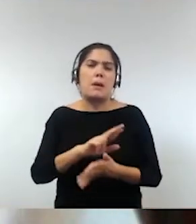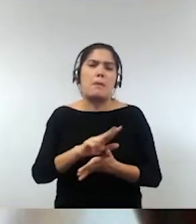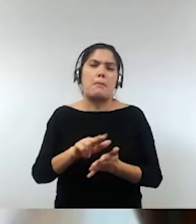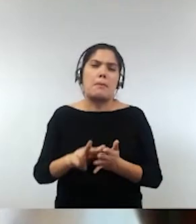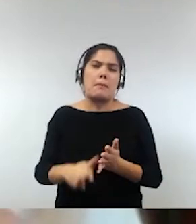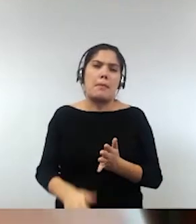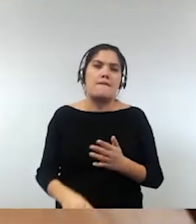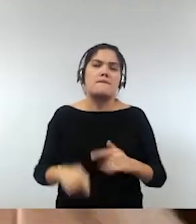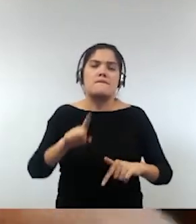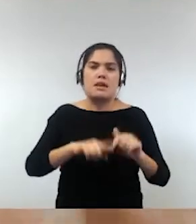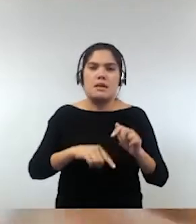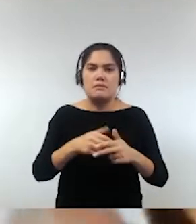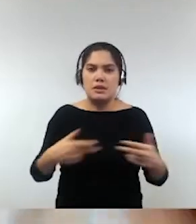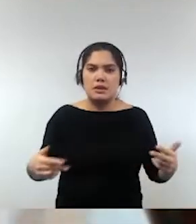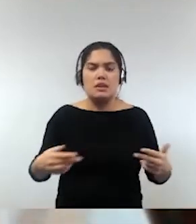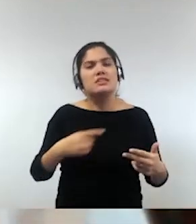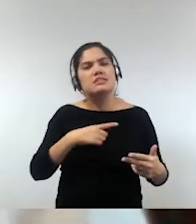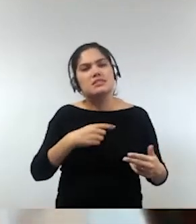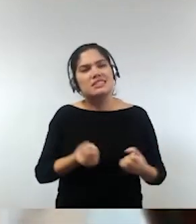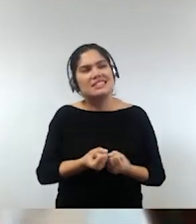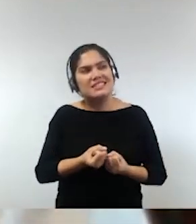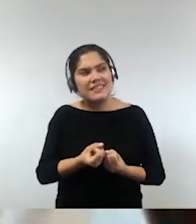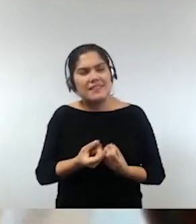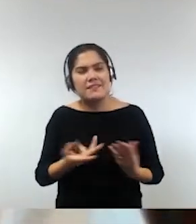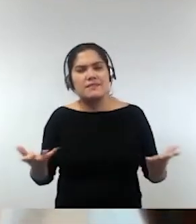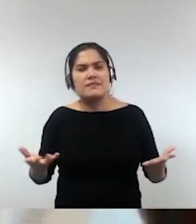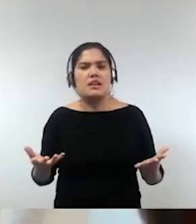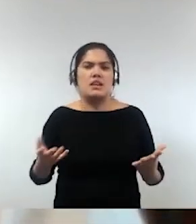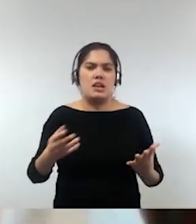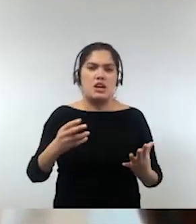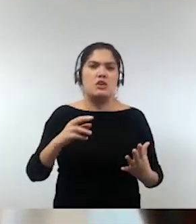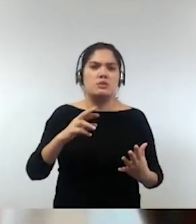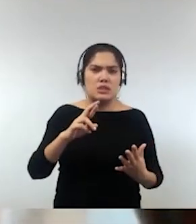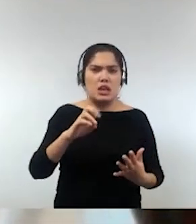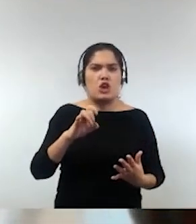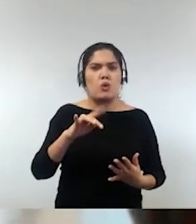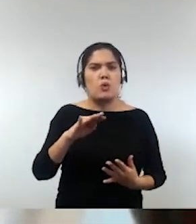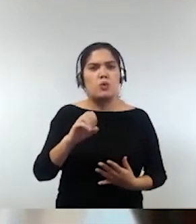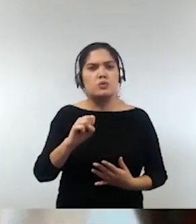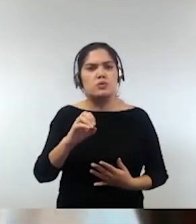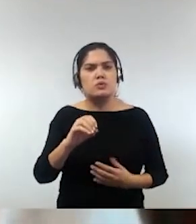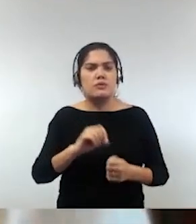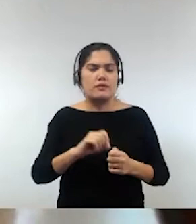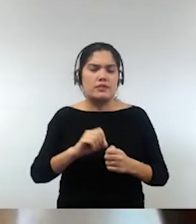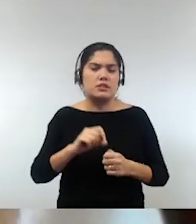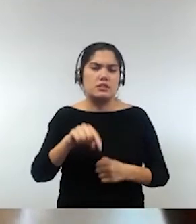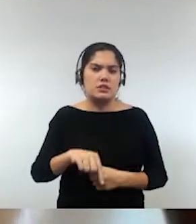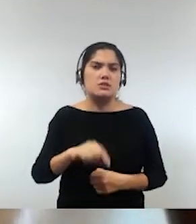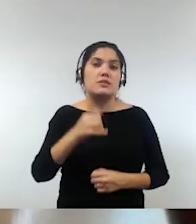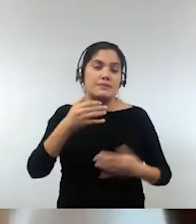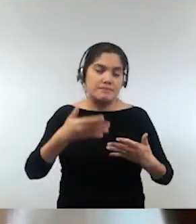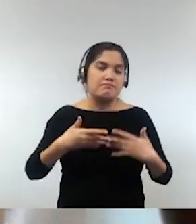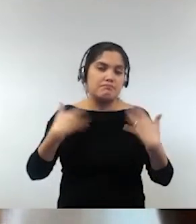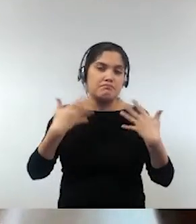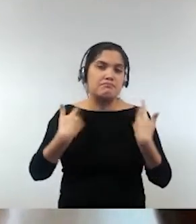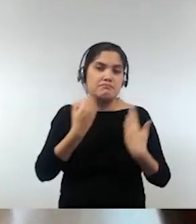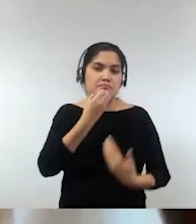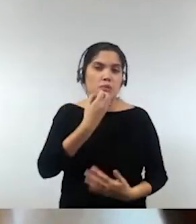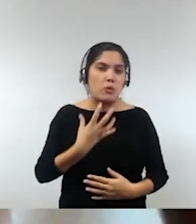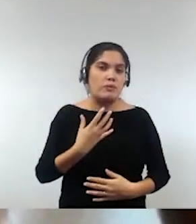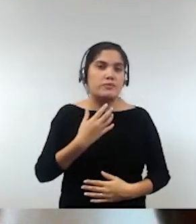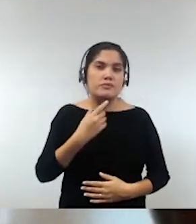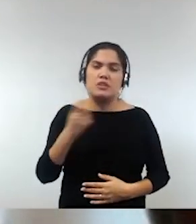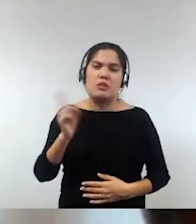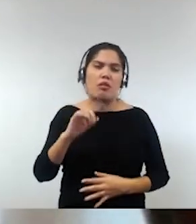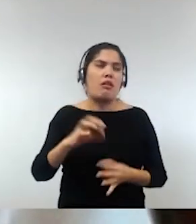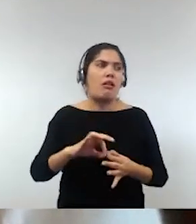ferramentas, e há uma grande disponibilidade de recursos para isso, felizmente. Eu não vou me